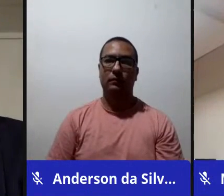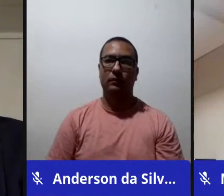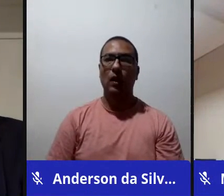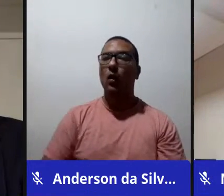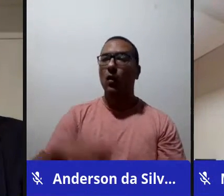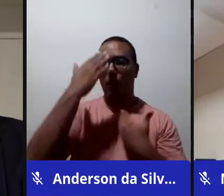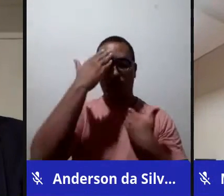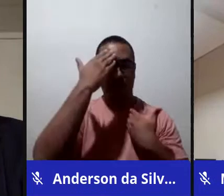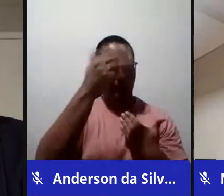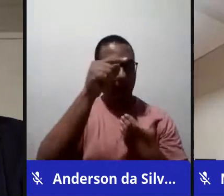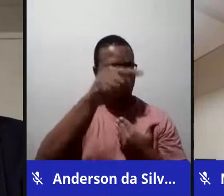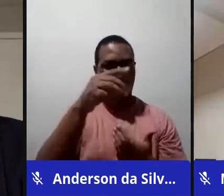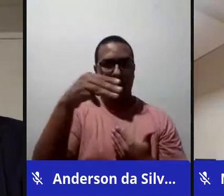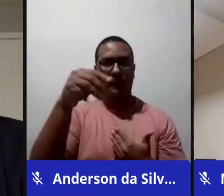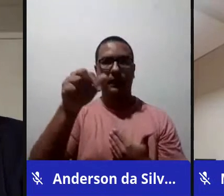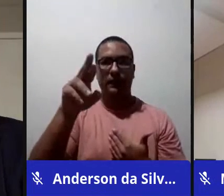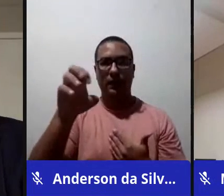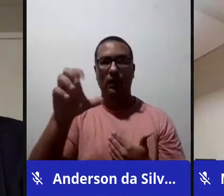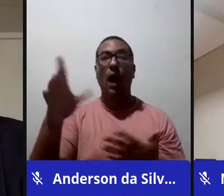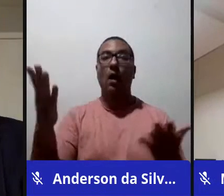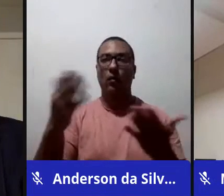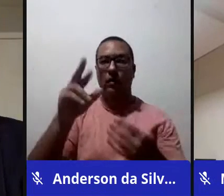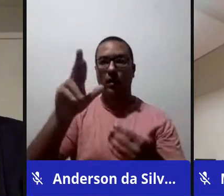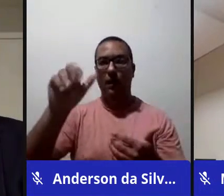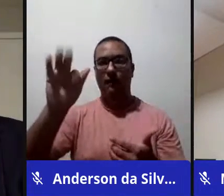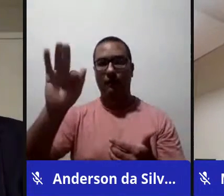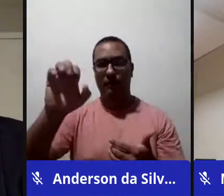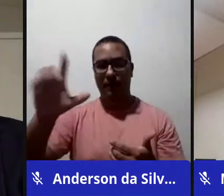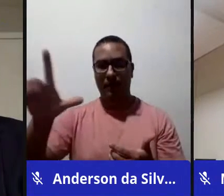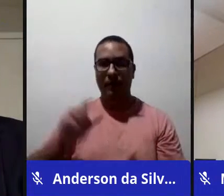Obrigada, Marcelo. Rafael?